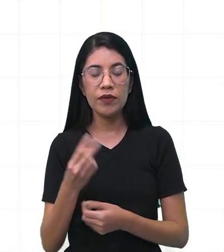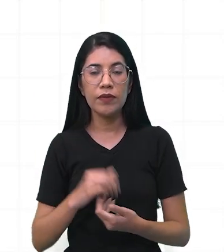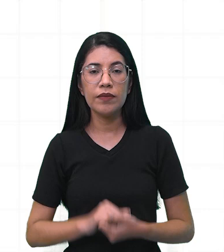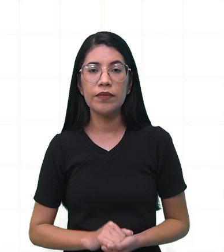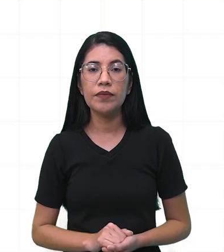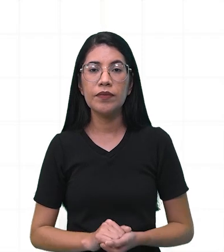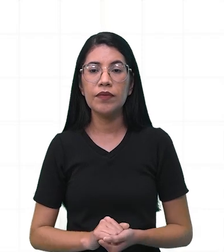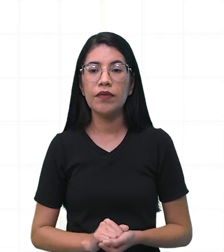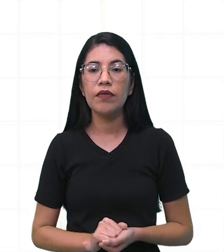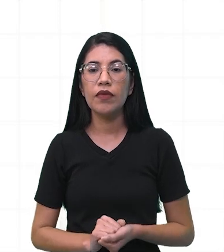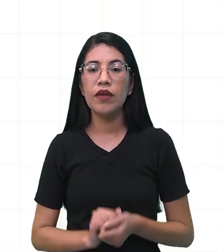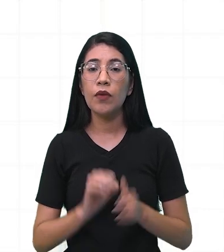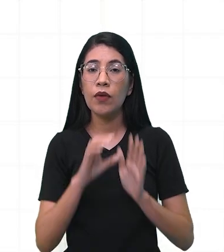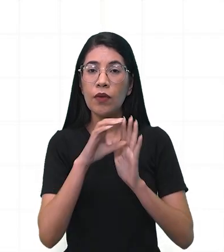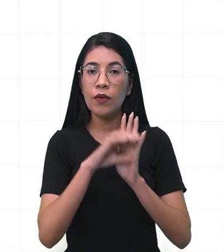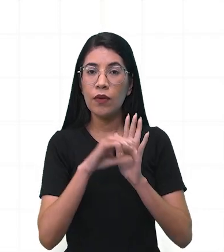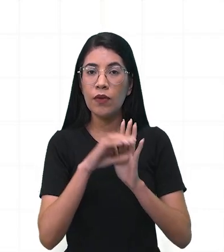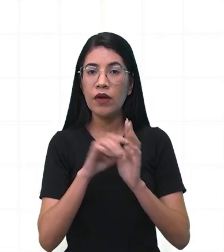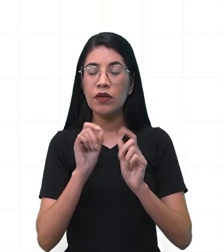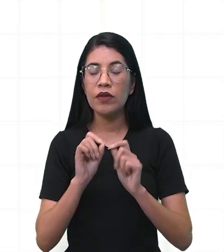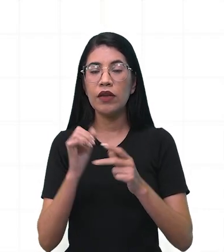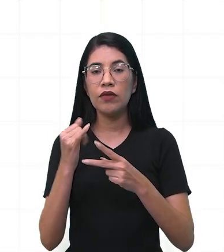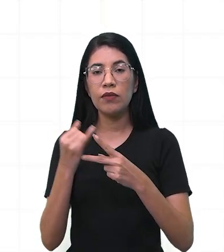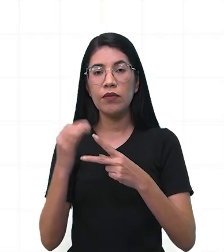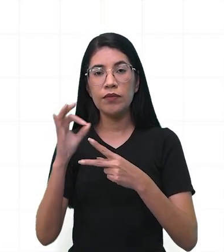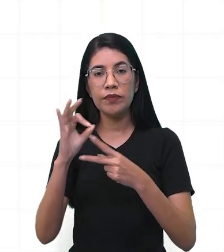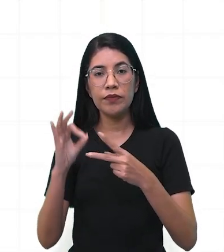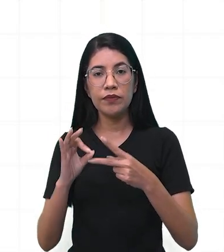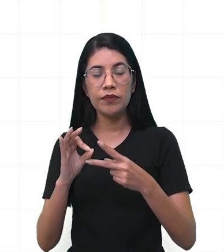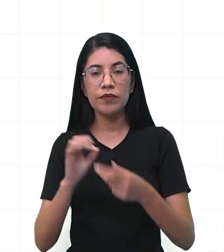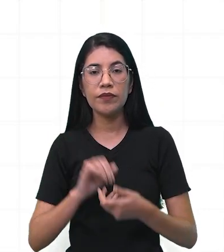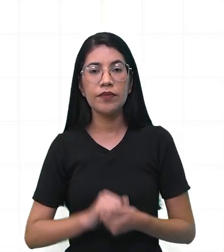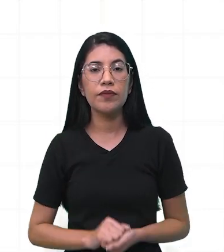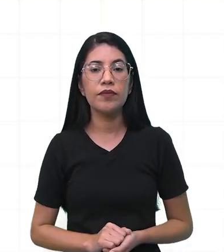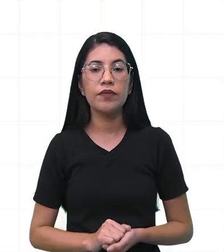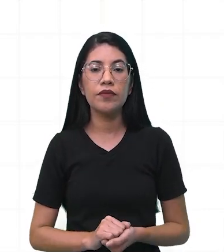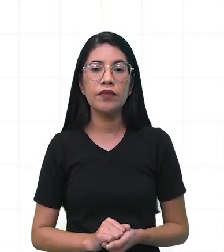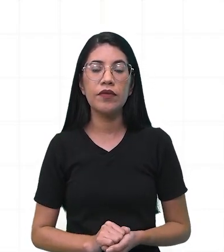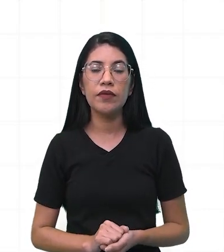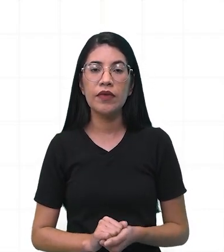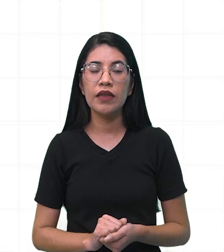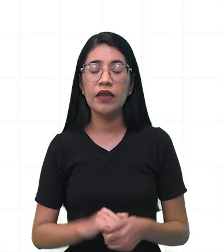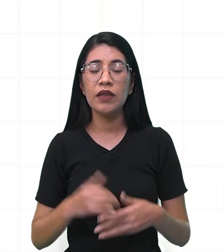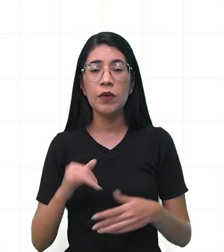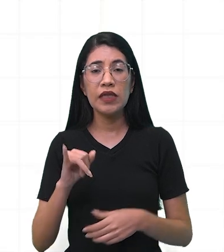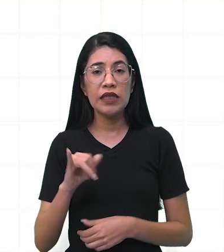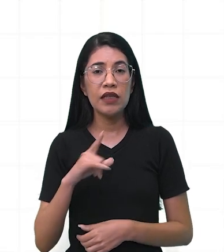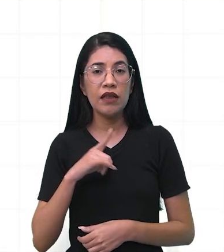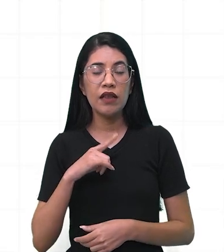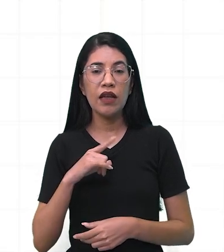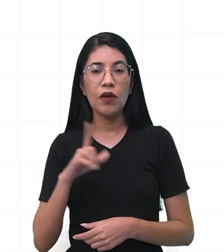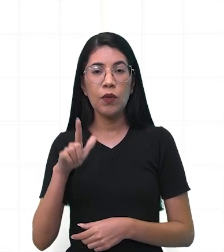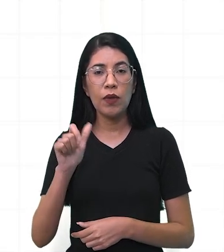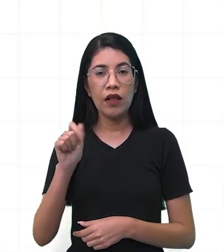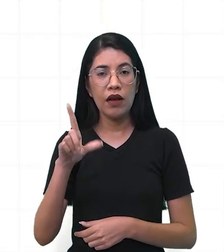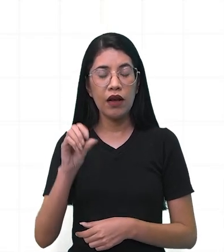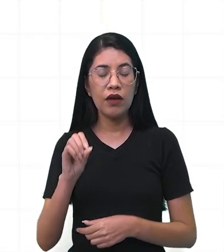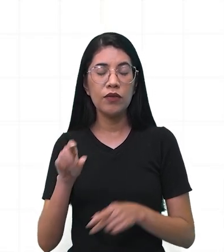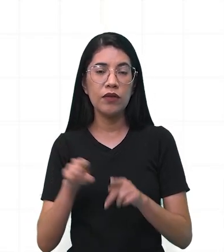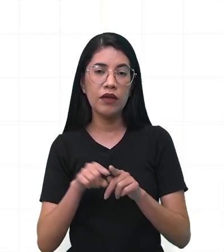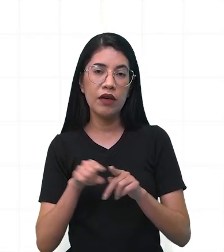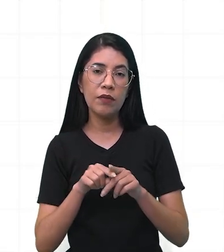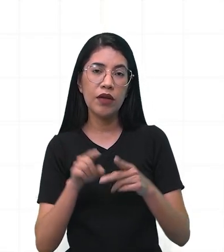certo? Essa é a definição de polígono regular. E se eles têm lados e ângulos congruentes, ou